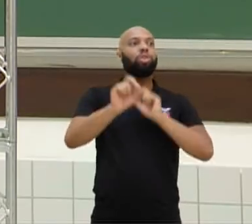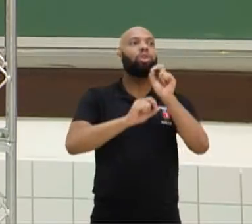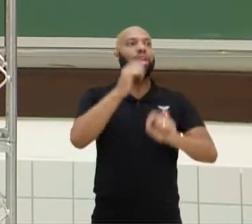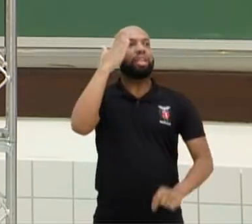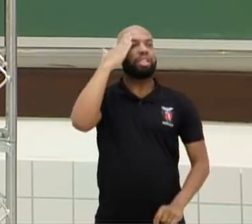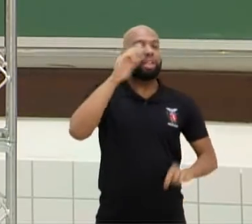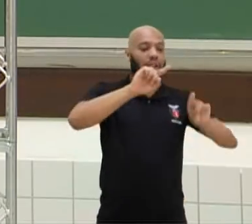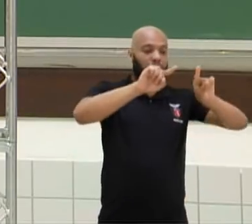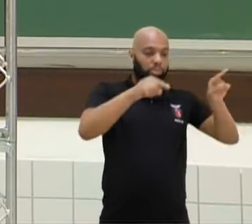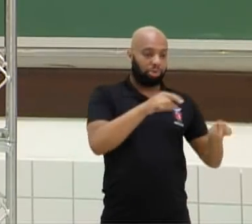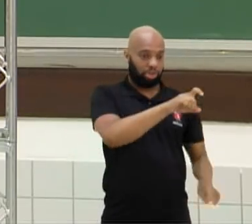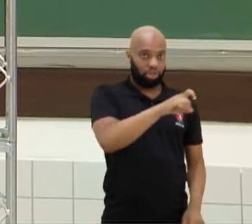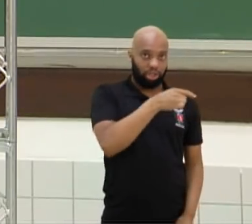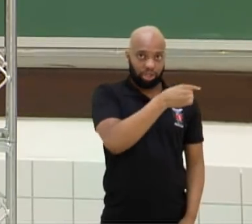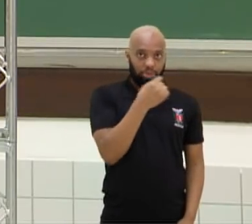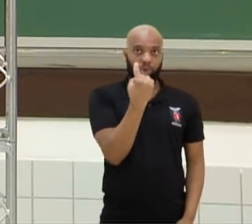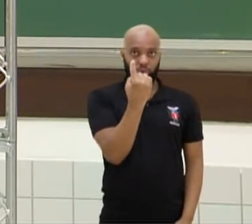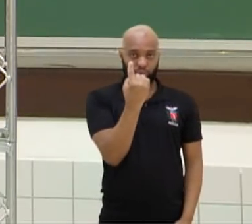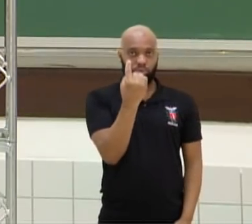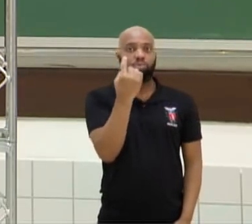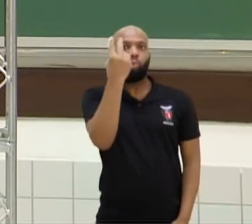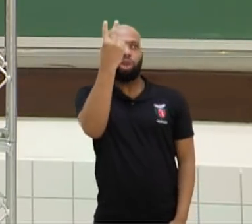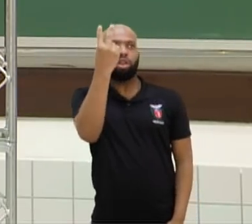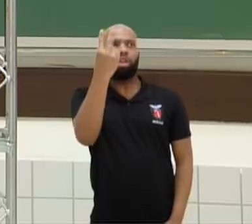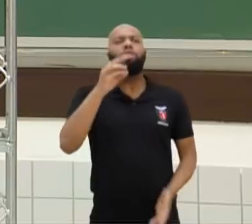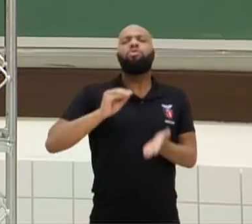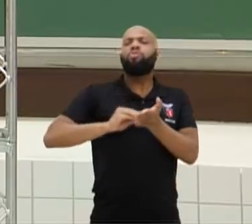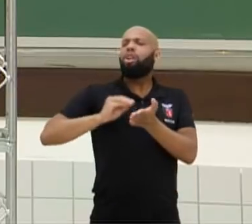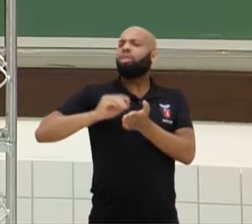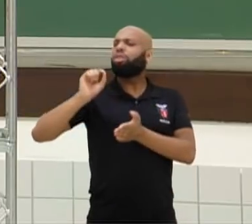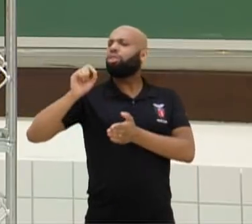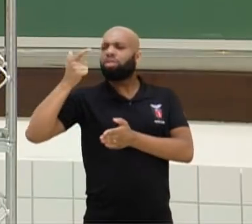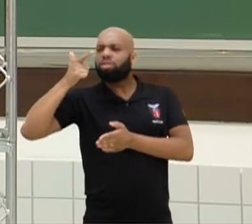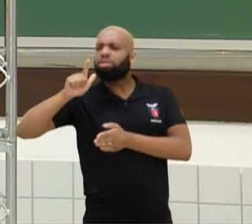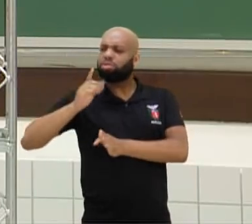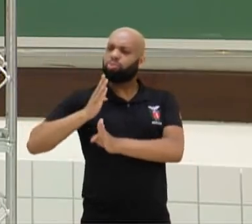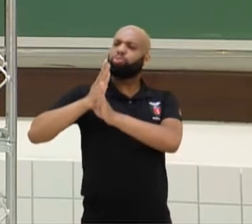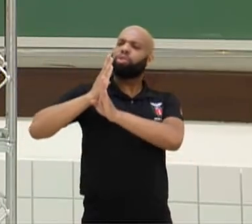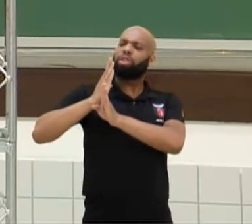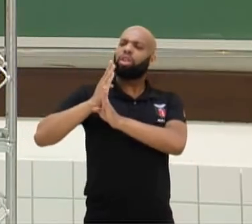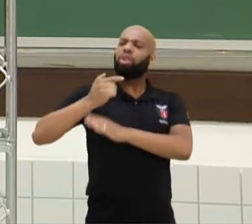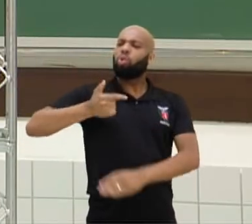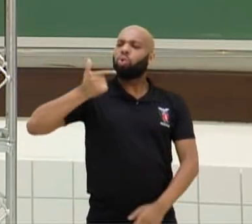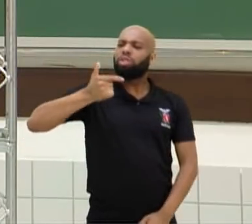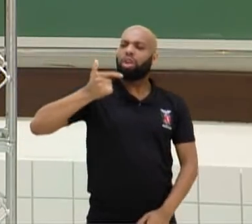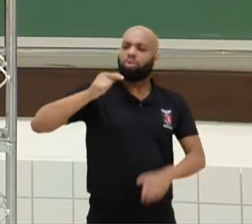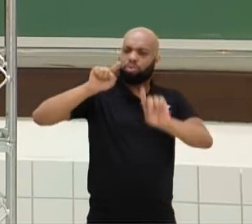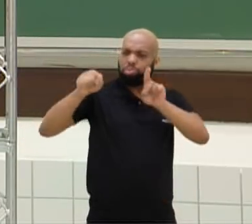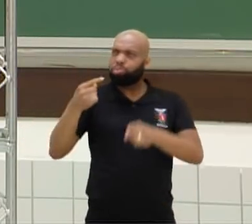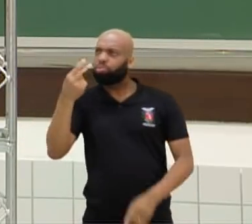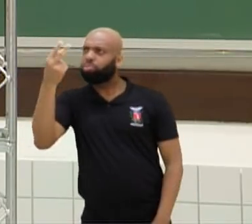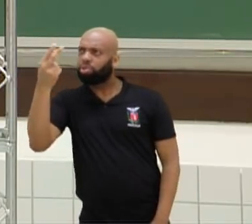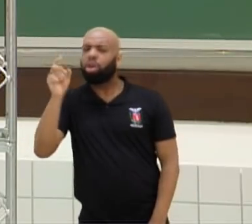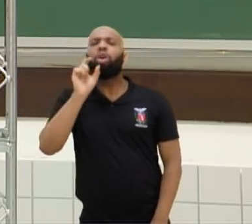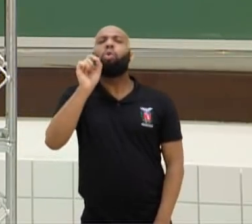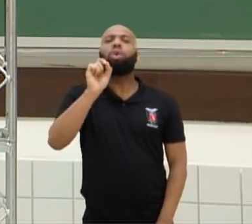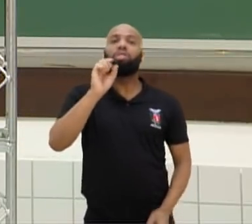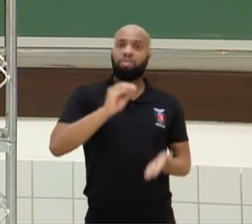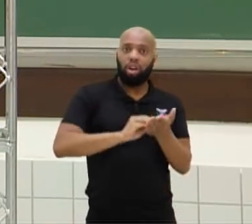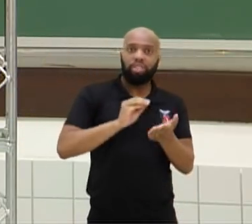quadrado da minha reduzida. O que falta para o segundo quadrado aqui? Falta um terceiro termo. Quem é esse terceiro termo para eu